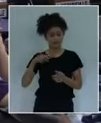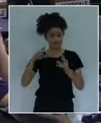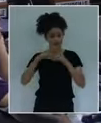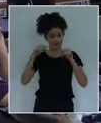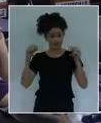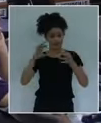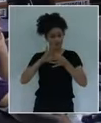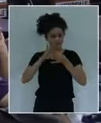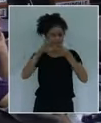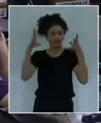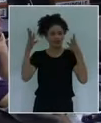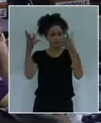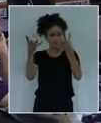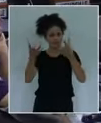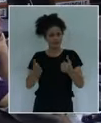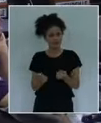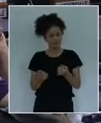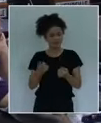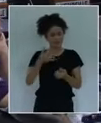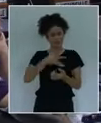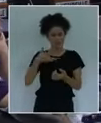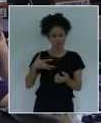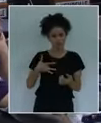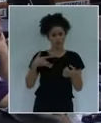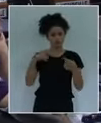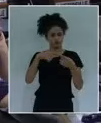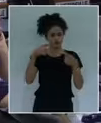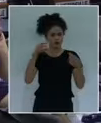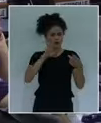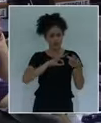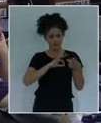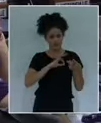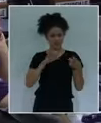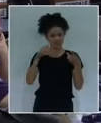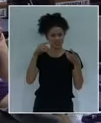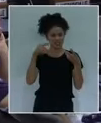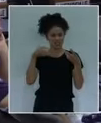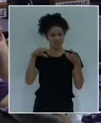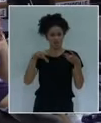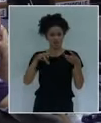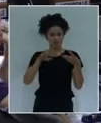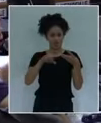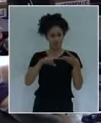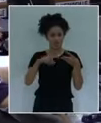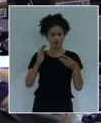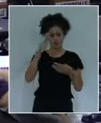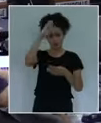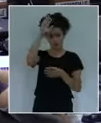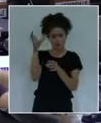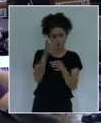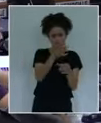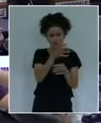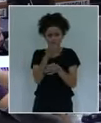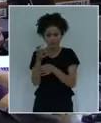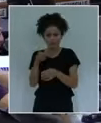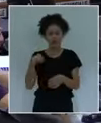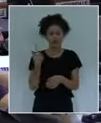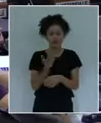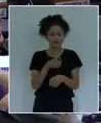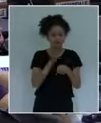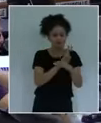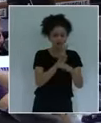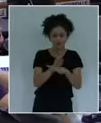receber tanto a saúde, a Polícia Militar, a Polícia Civil e o Corpo Bombeiro. Nós ficamos monitorando daqui, porque